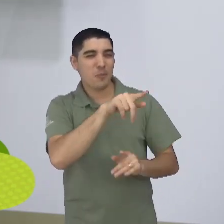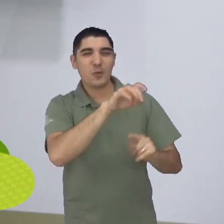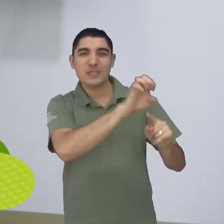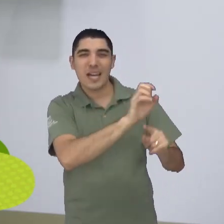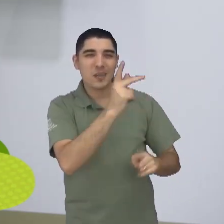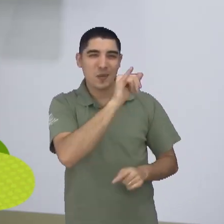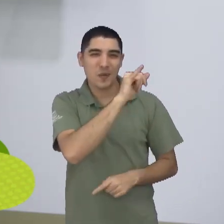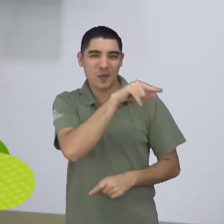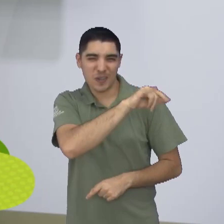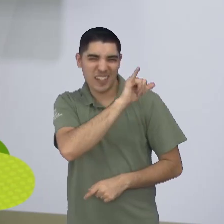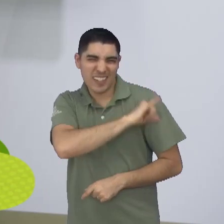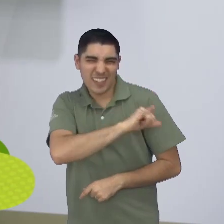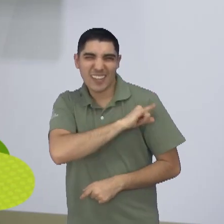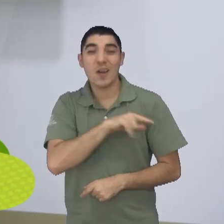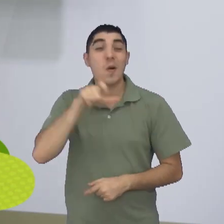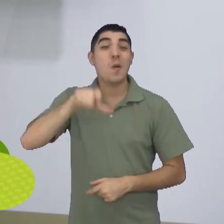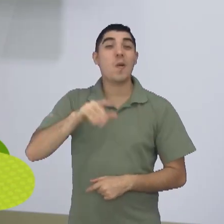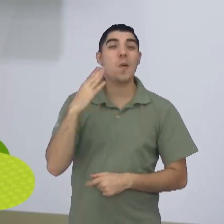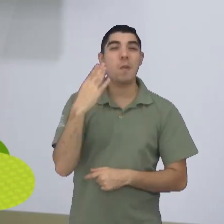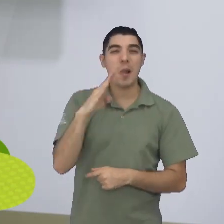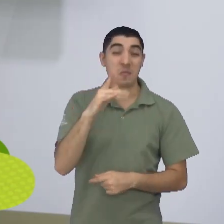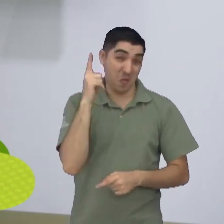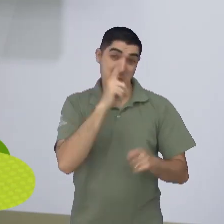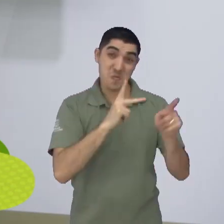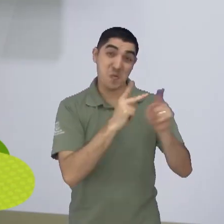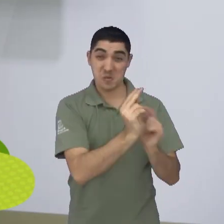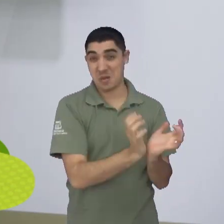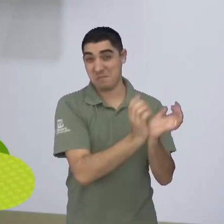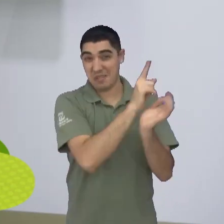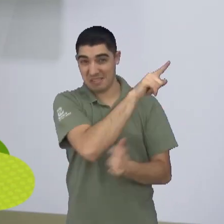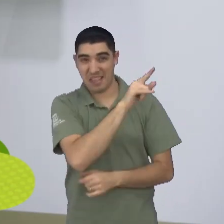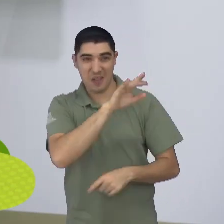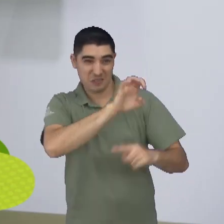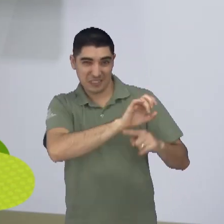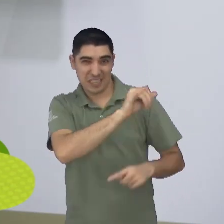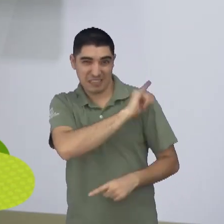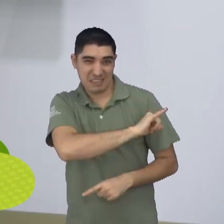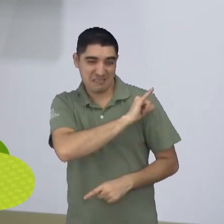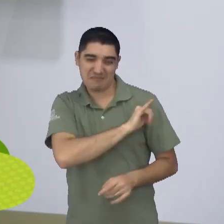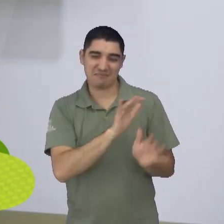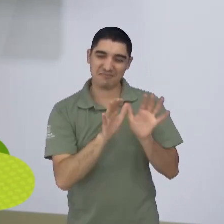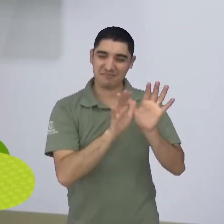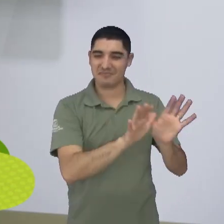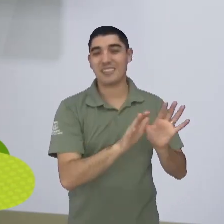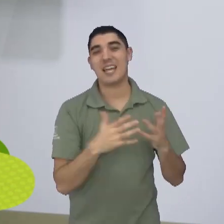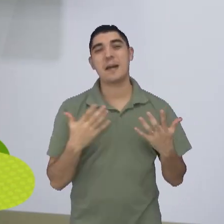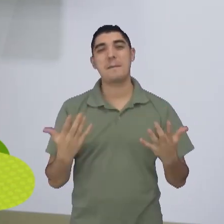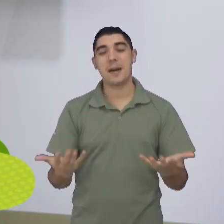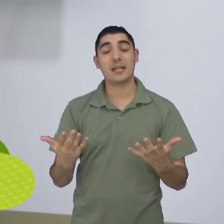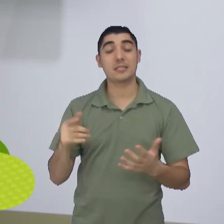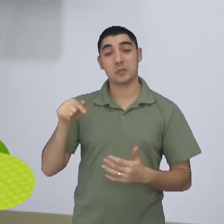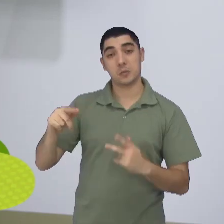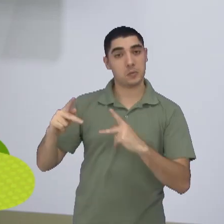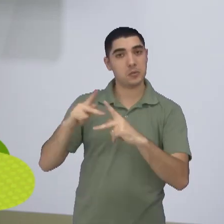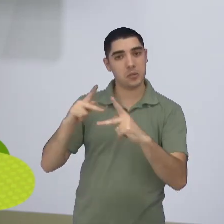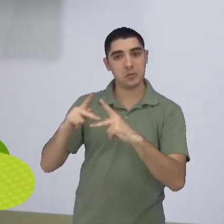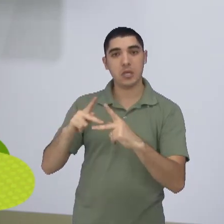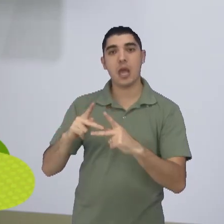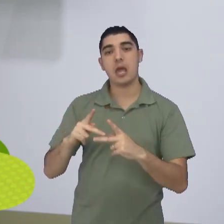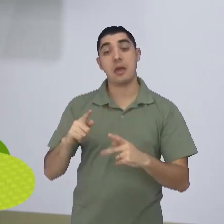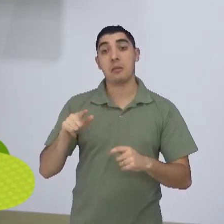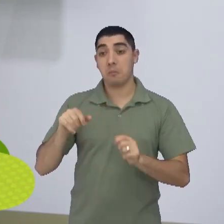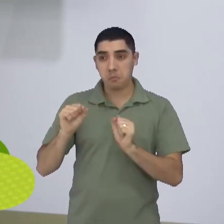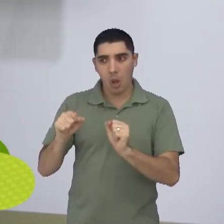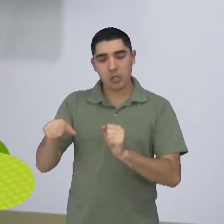Rio. Mas muito importante esse resultado. Acho que vale destacar 3 pontos do São José. A primeira é confiança. O